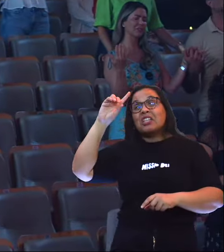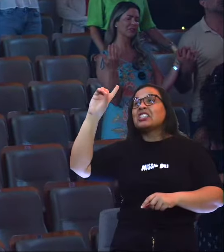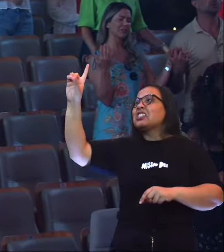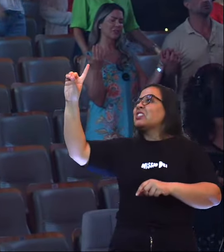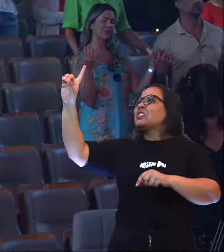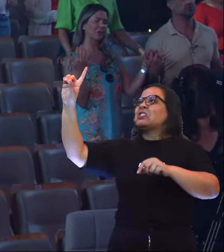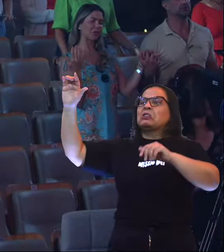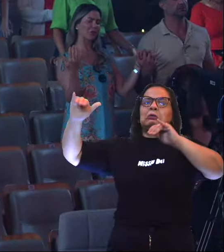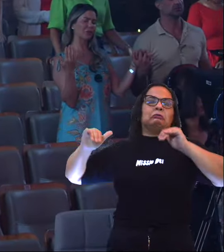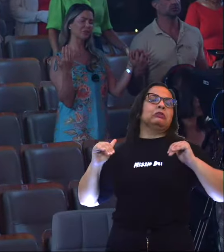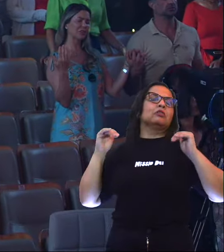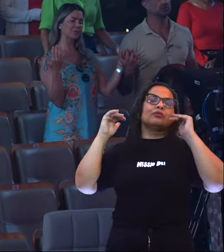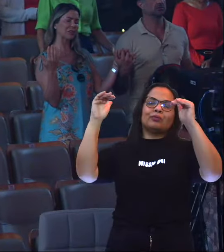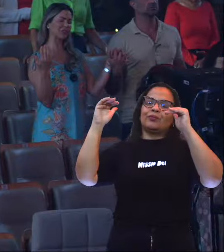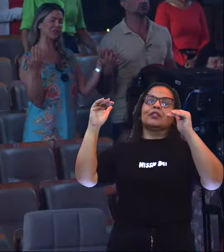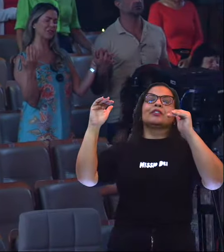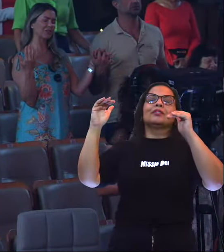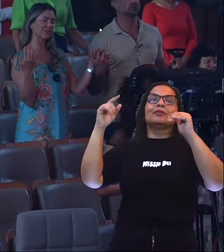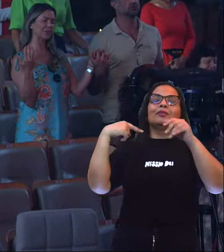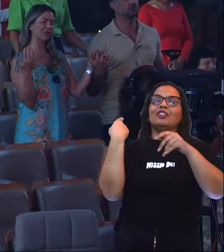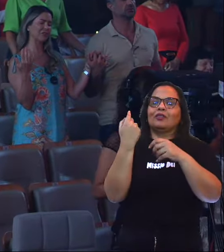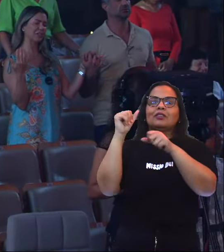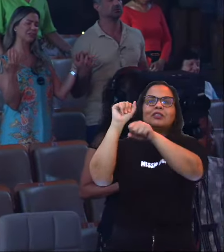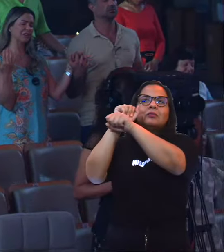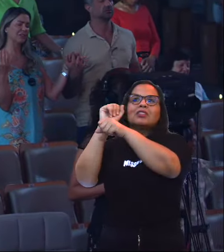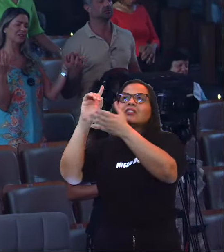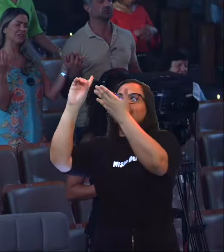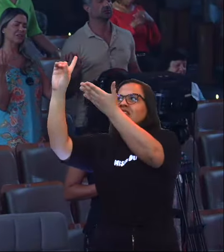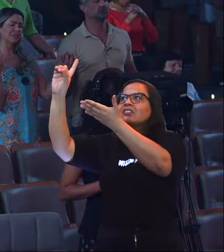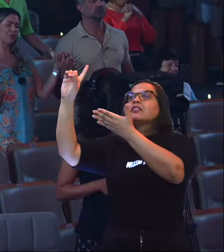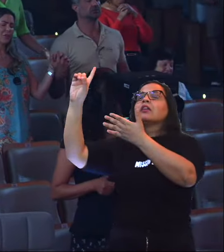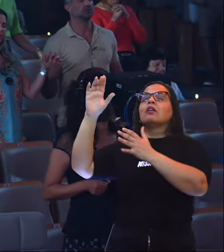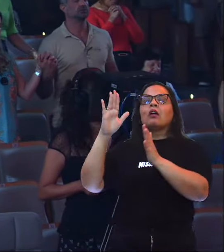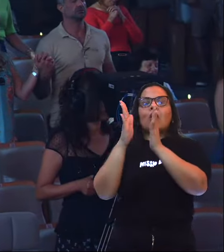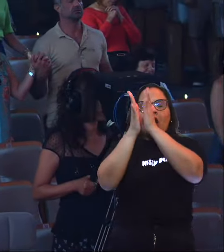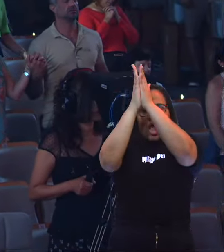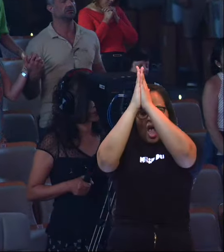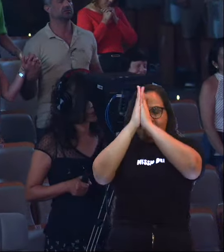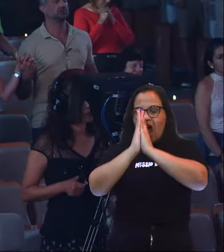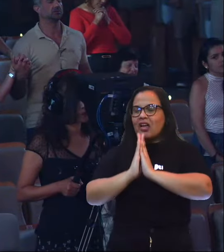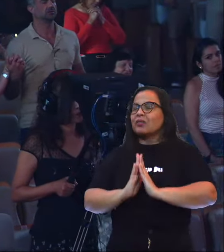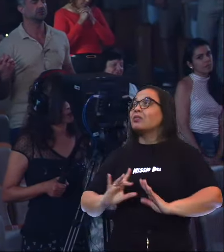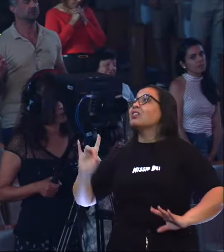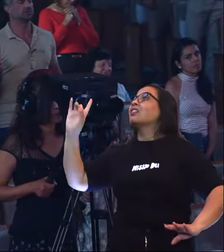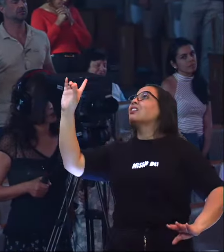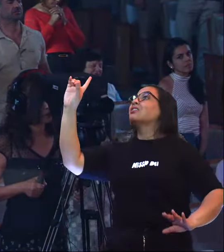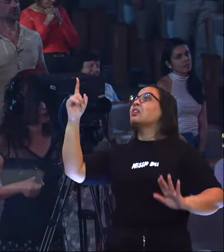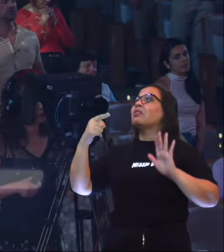Adoração é uma resposta à grandeza de Deus, à revelação de Deus. Vamos responder